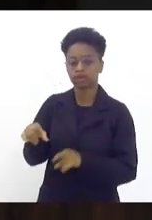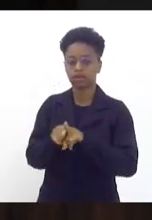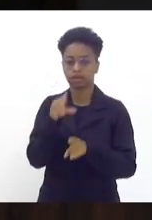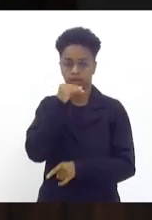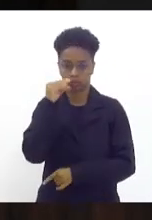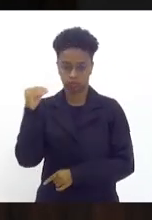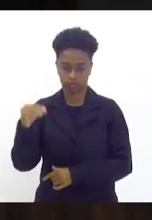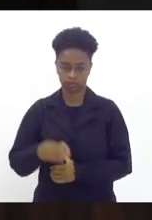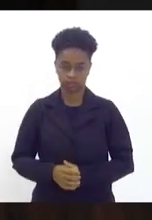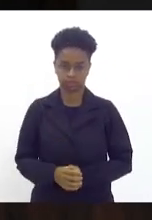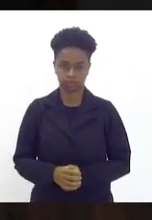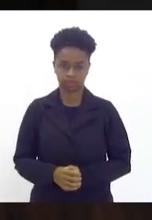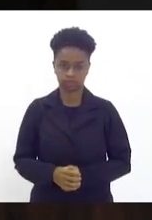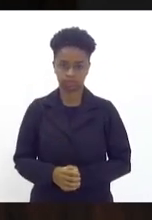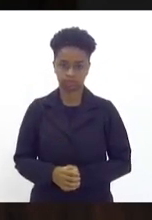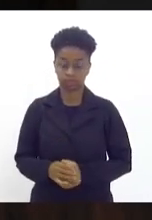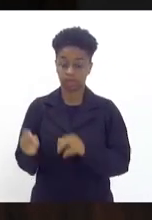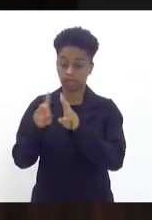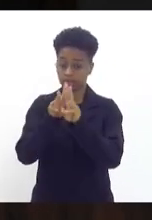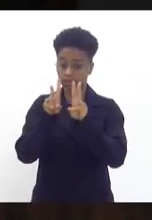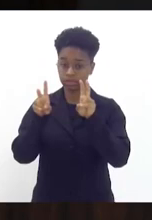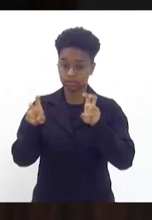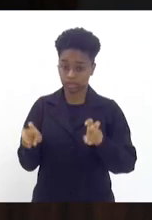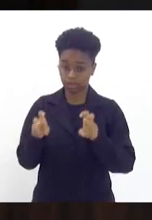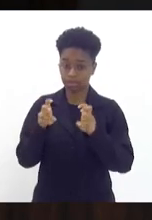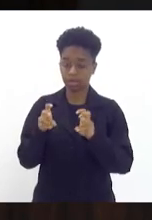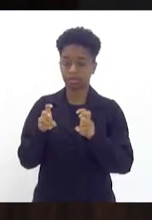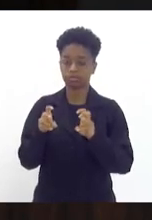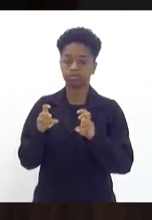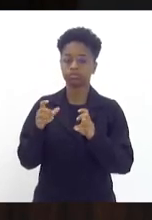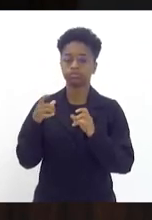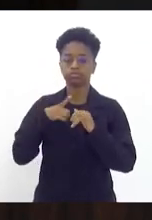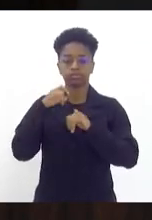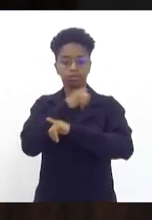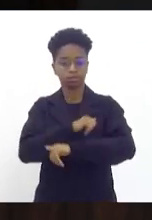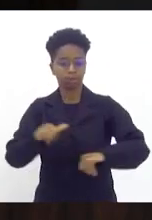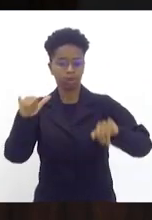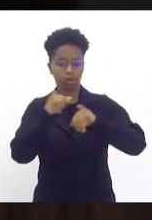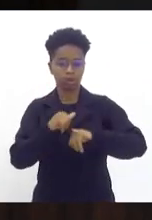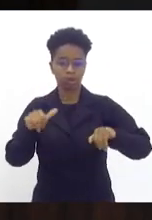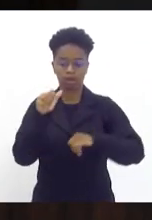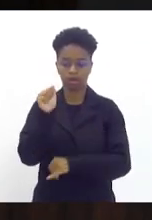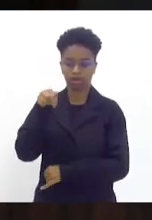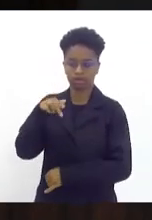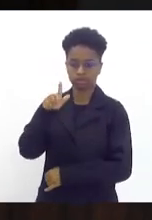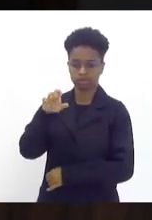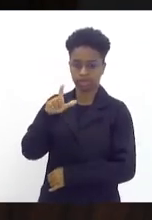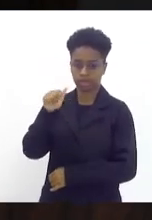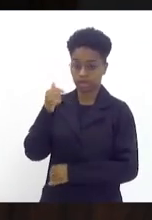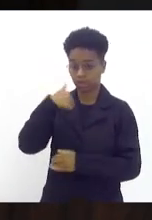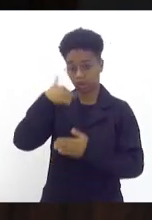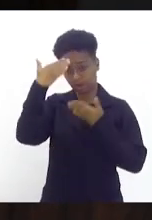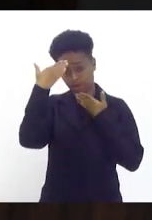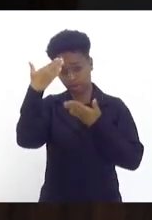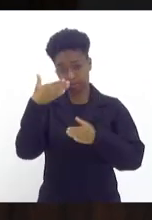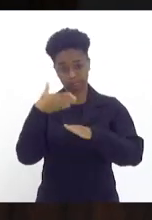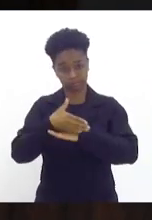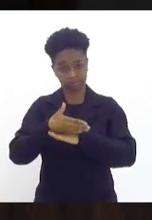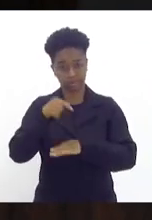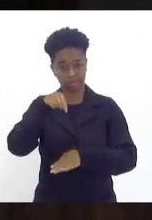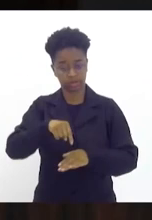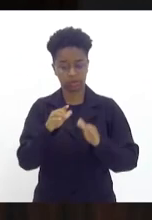adolescentes. Um tema amplamente abordado pela doutora Ângela Gandra, a quem agradeço muito a presença neste